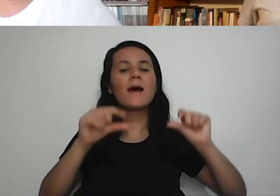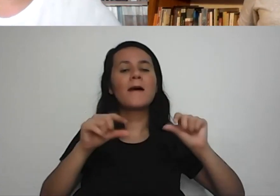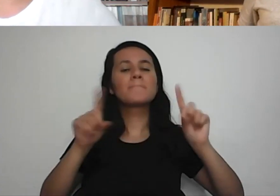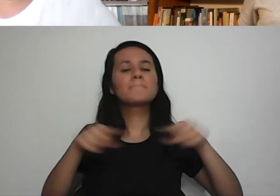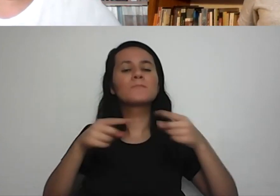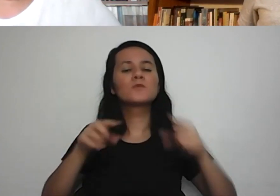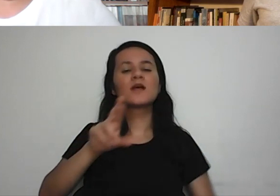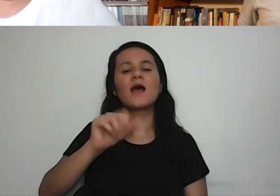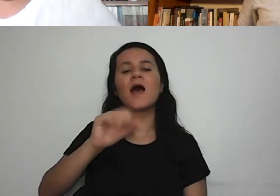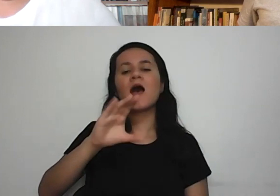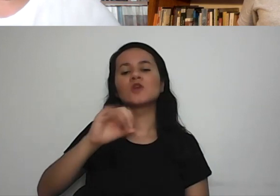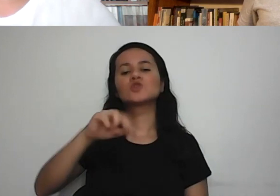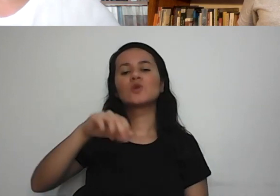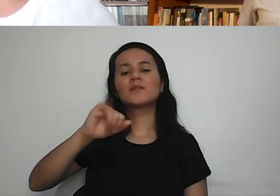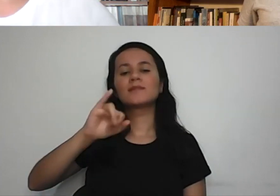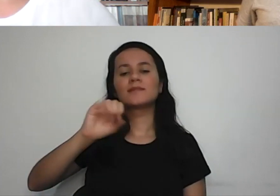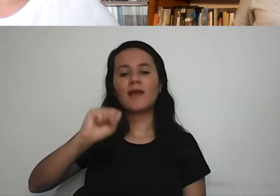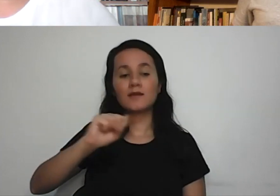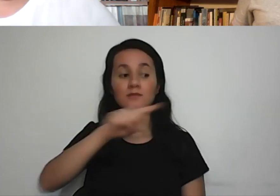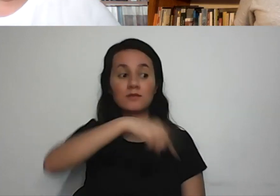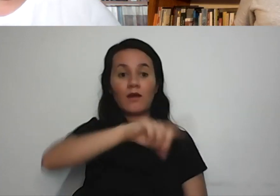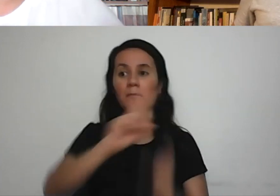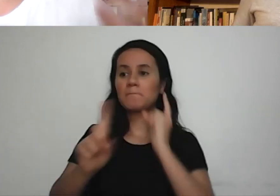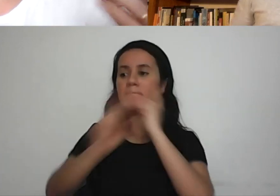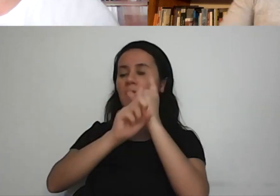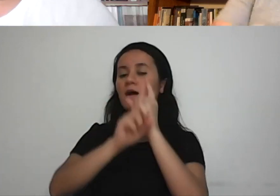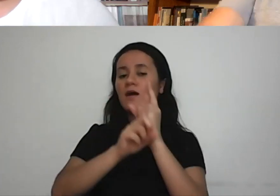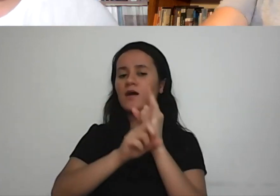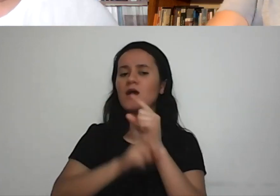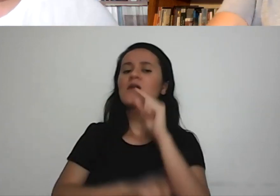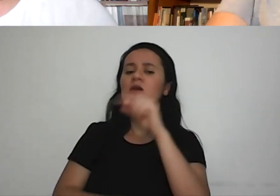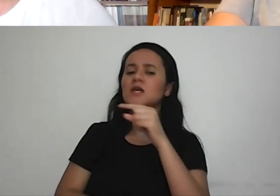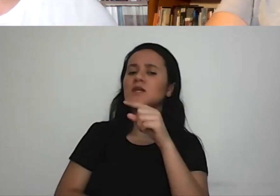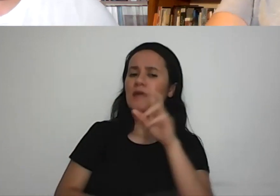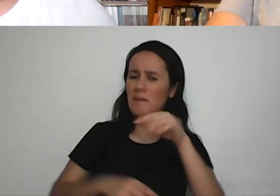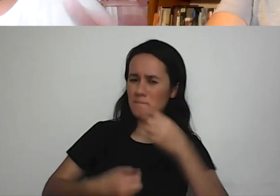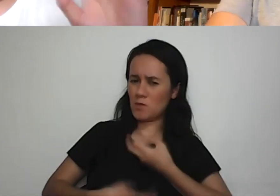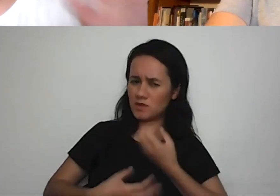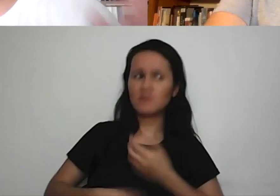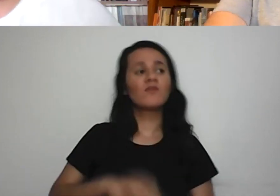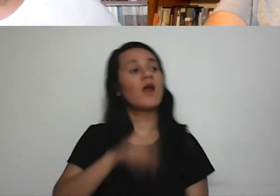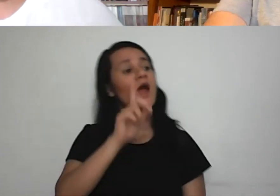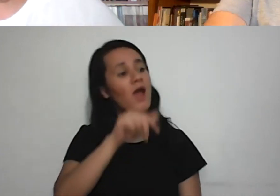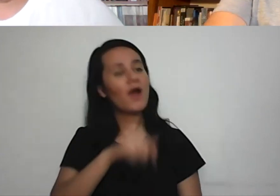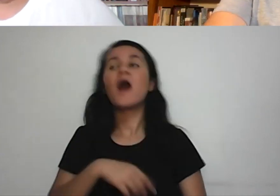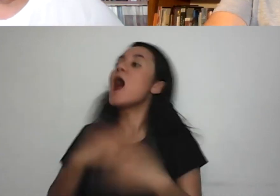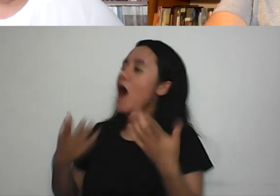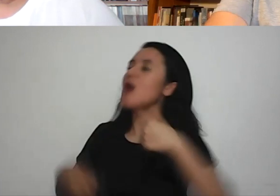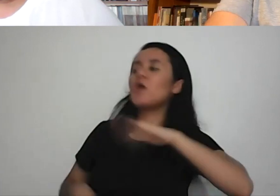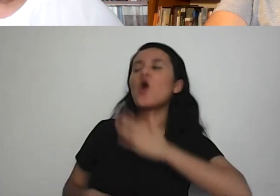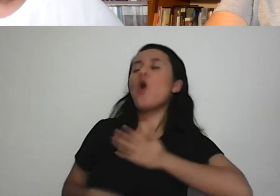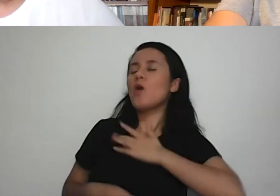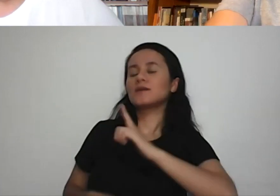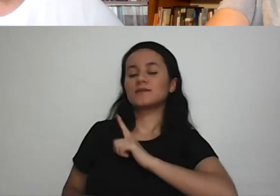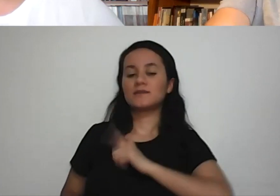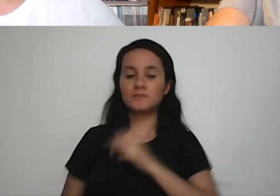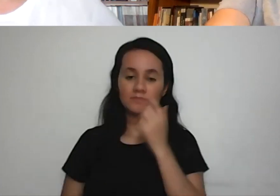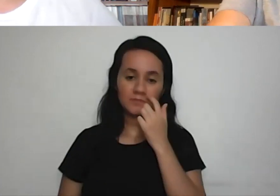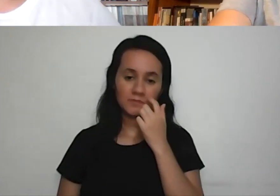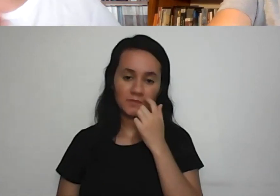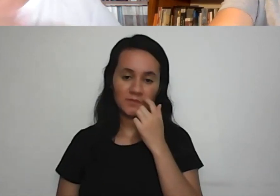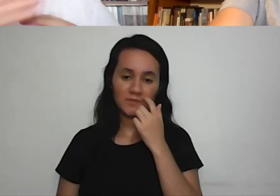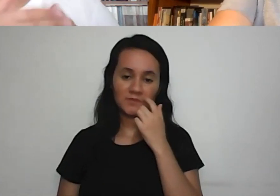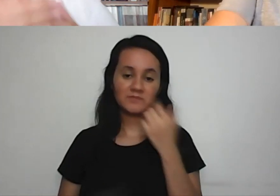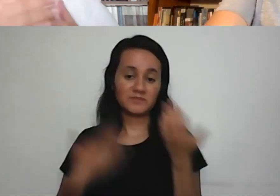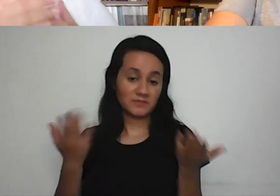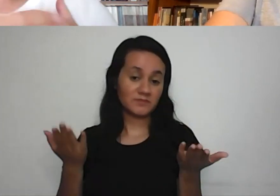meninos identificaram imediatamente, né? Falaram, mas isso aí é poesia? Ele falou, então a gente gosta, né? Então,